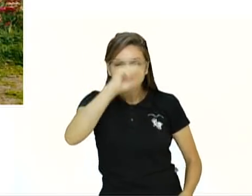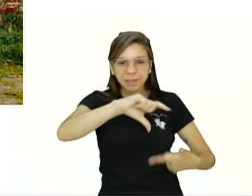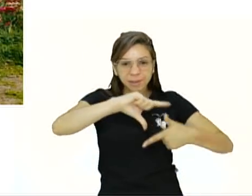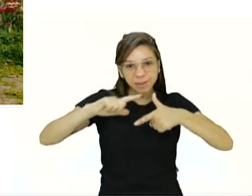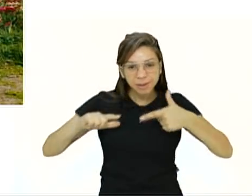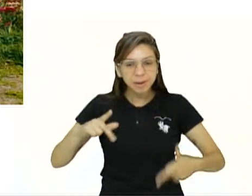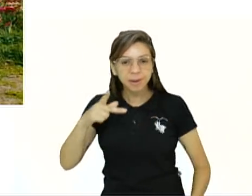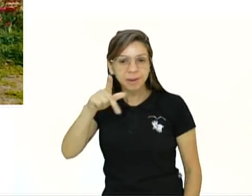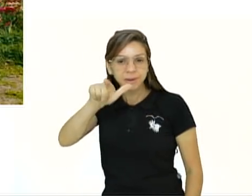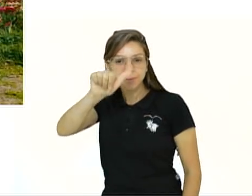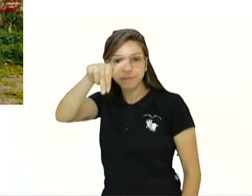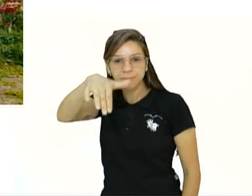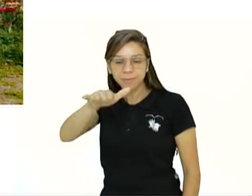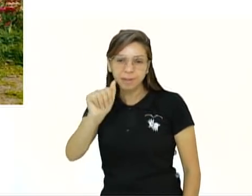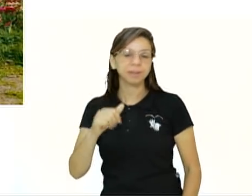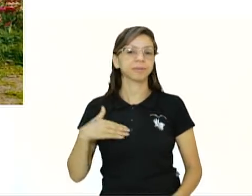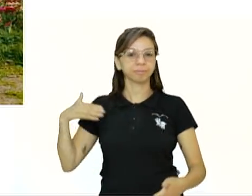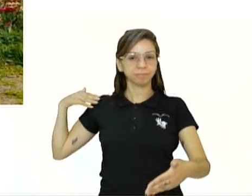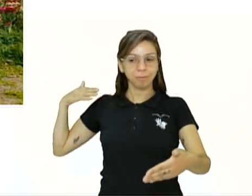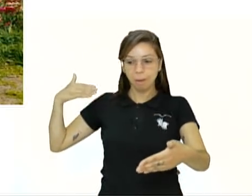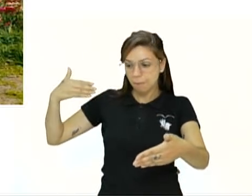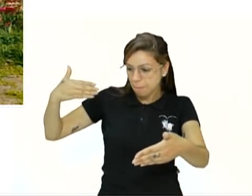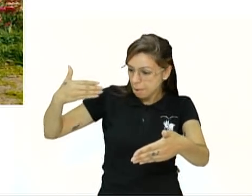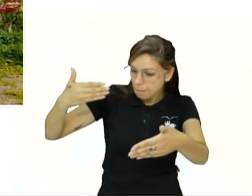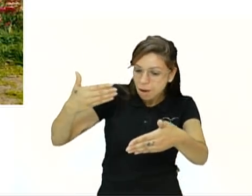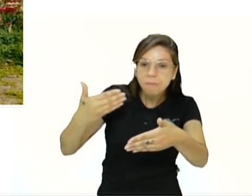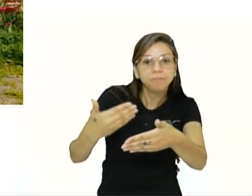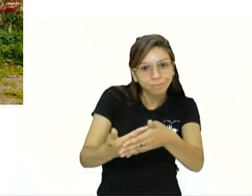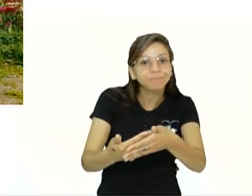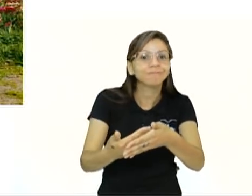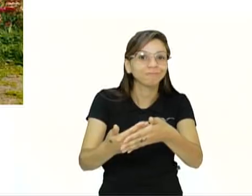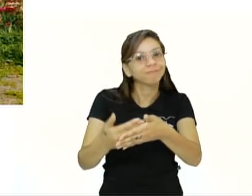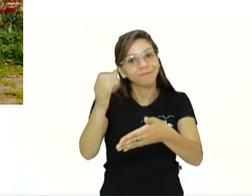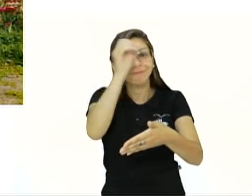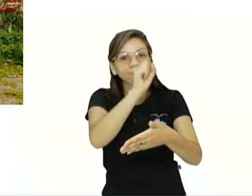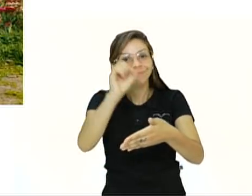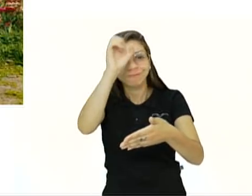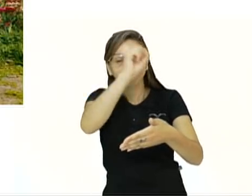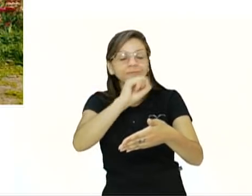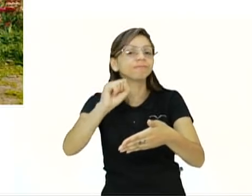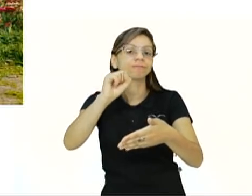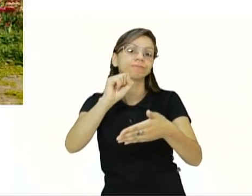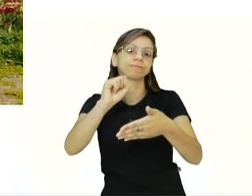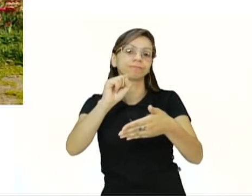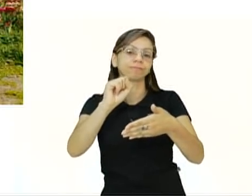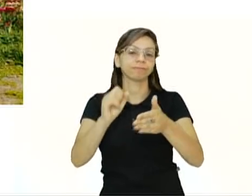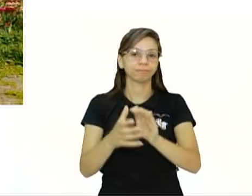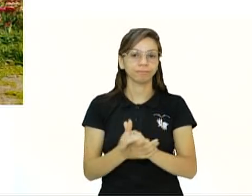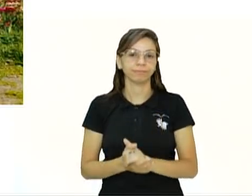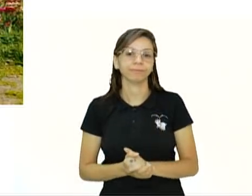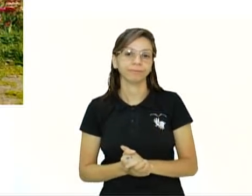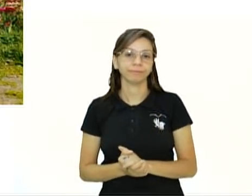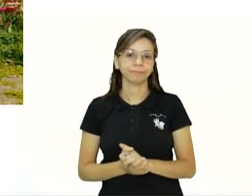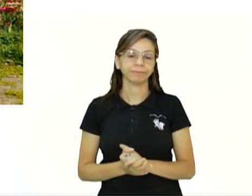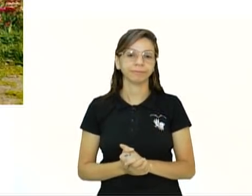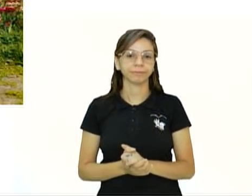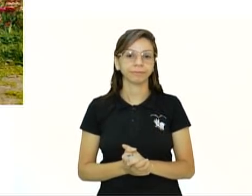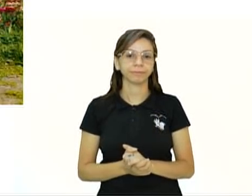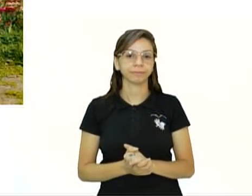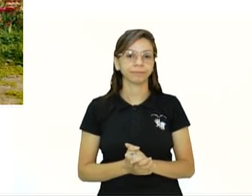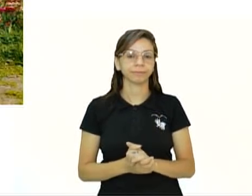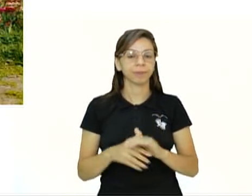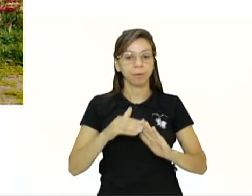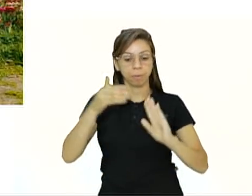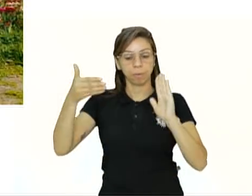ao longo dessa caminhada, ao longo desse teu processo de aprendizagem? Tudo